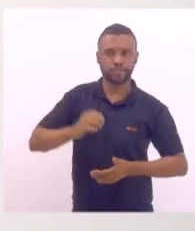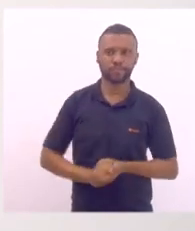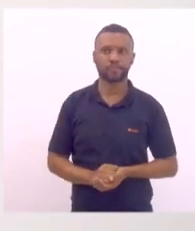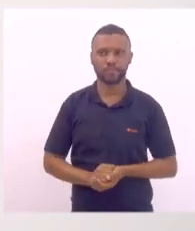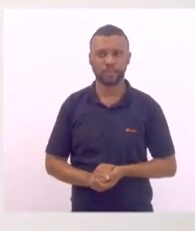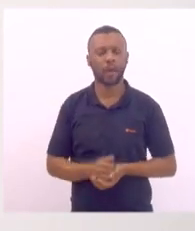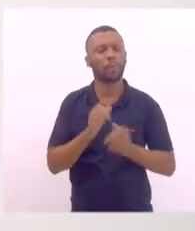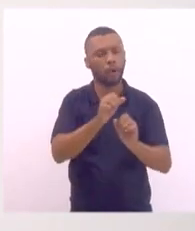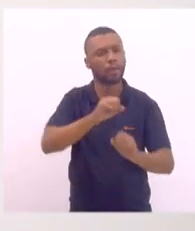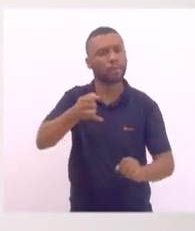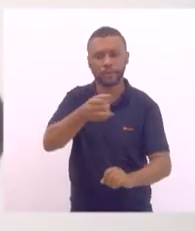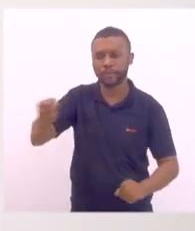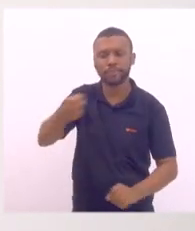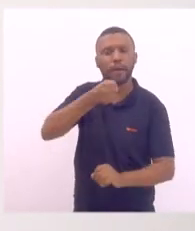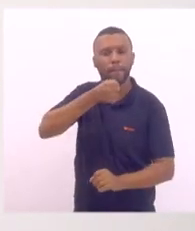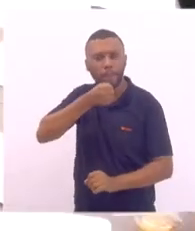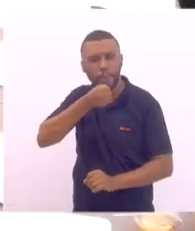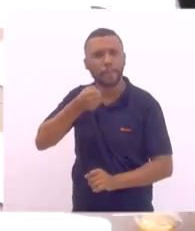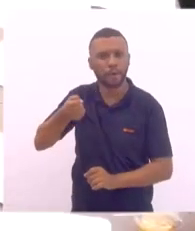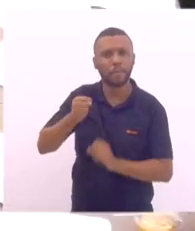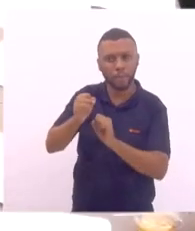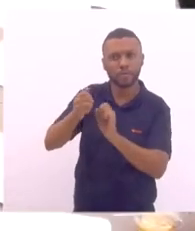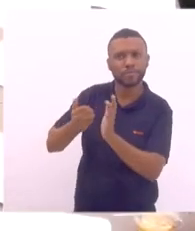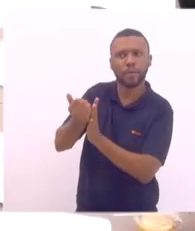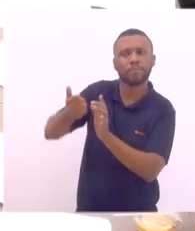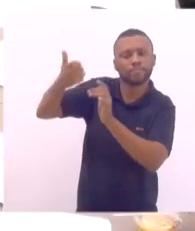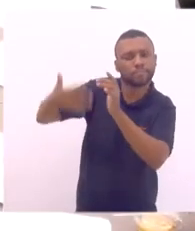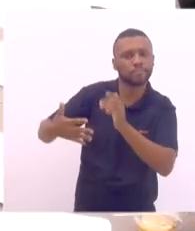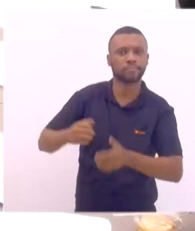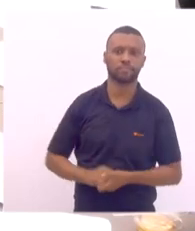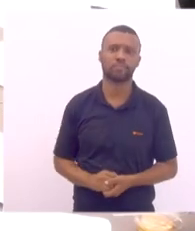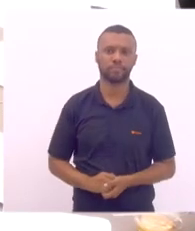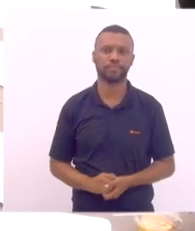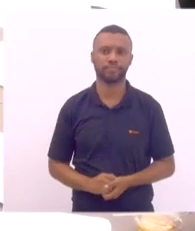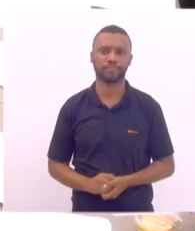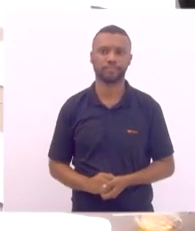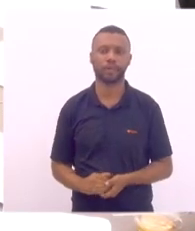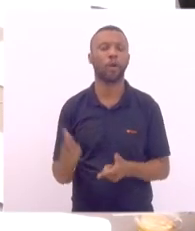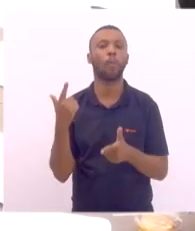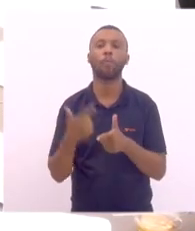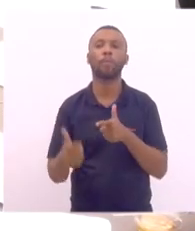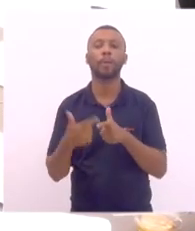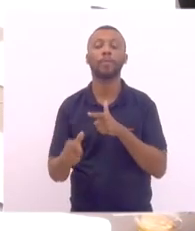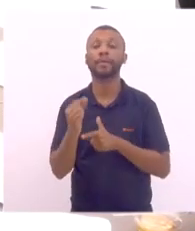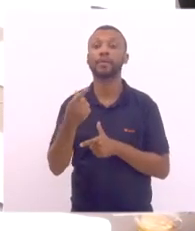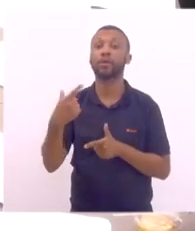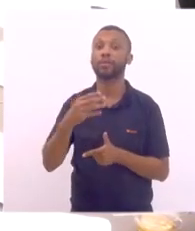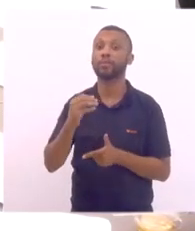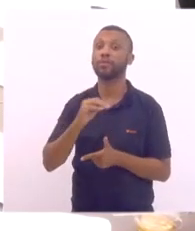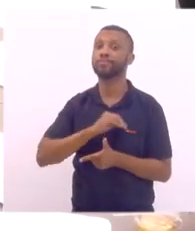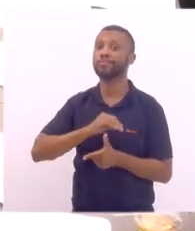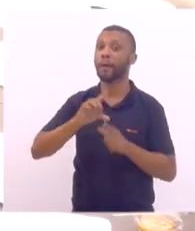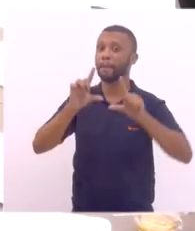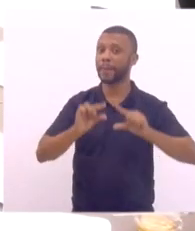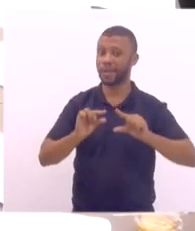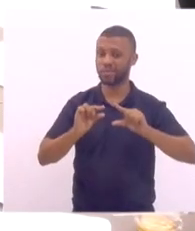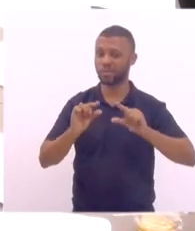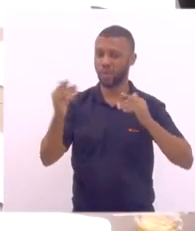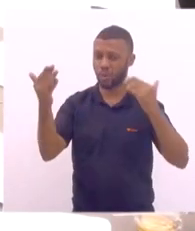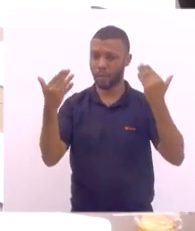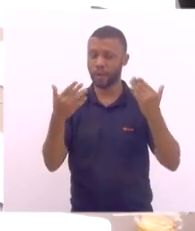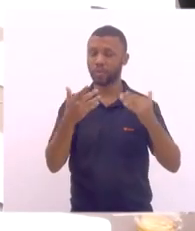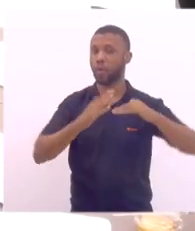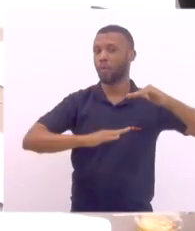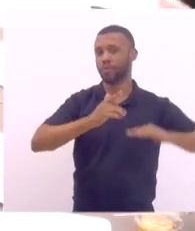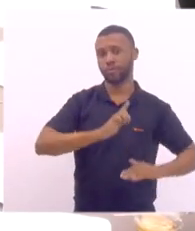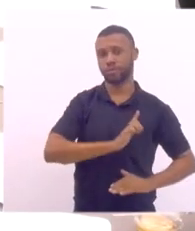Pode, pega o microfone. Está o microfone aí. A questão é que a gente está ganhando menos que os gestores, como o deputado Luiz Paulo está falando,